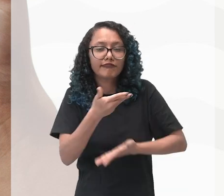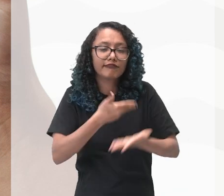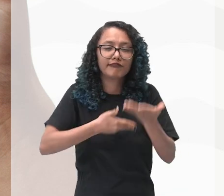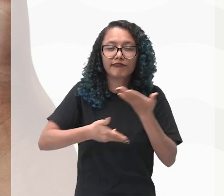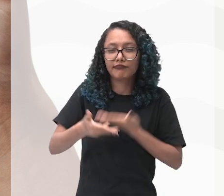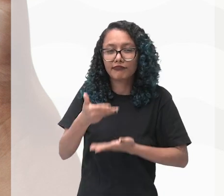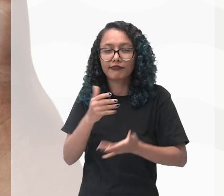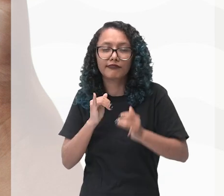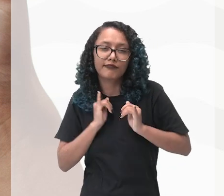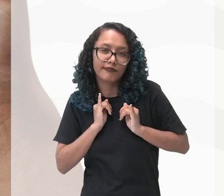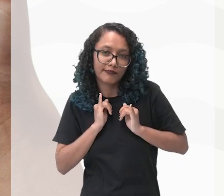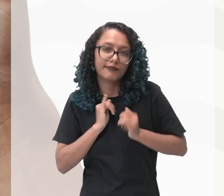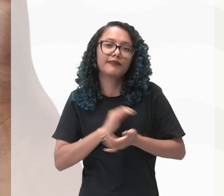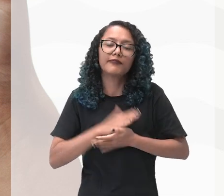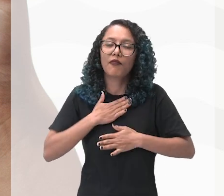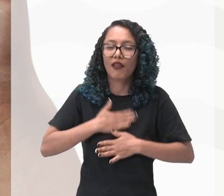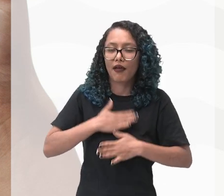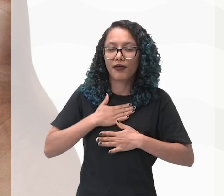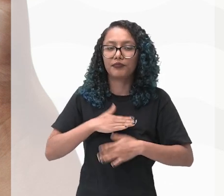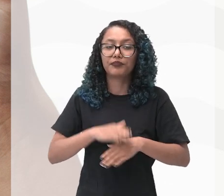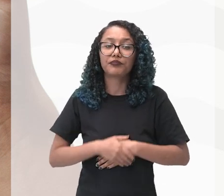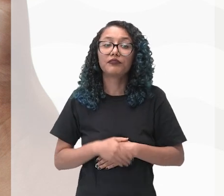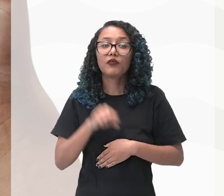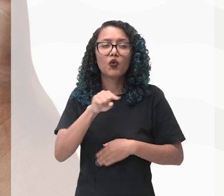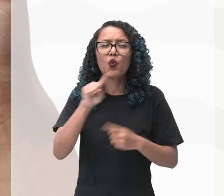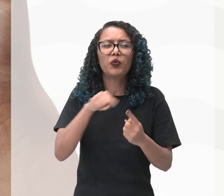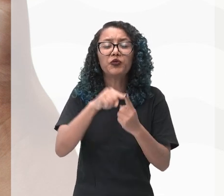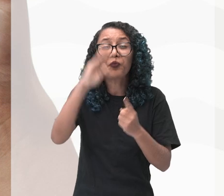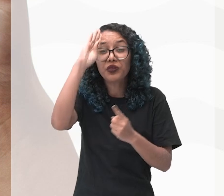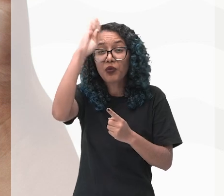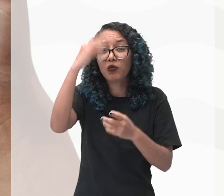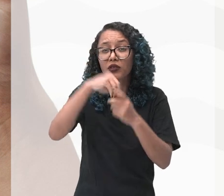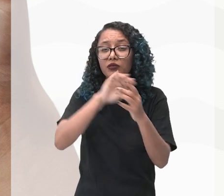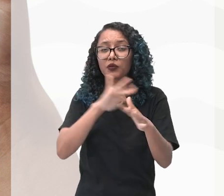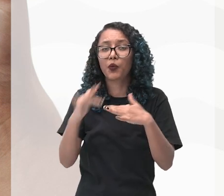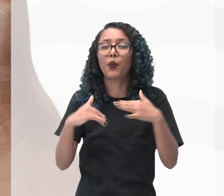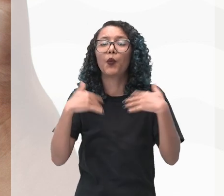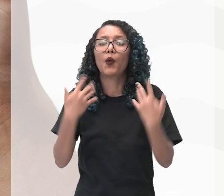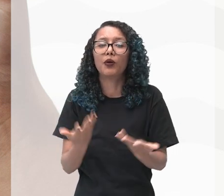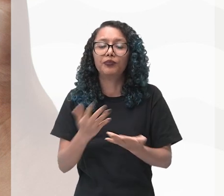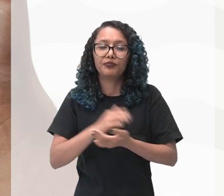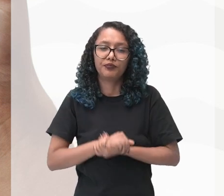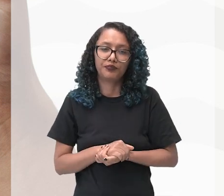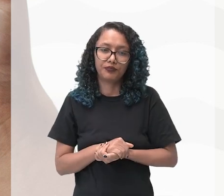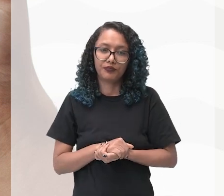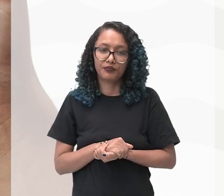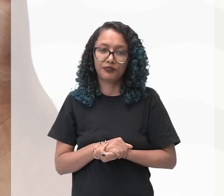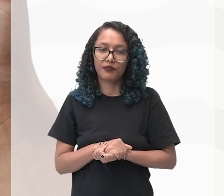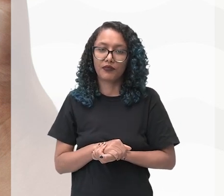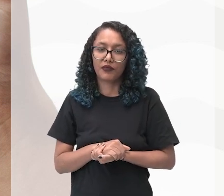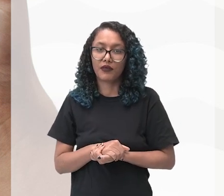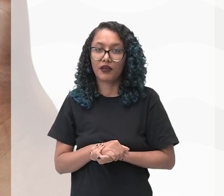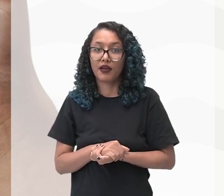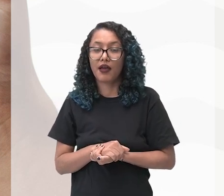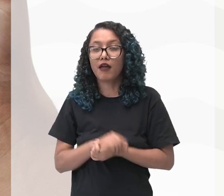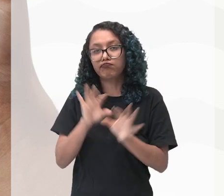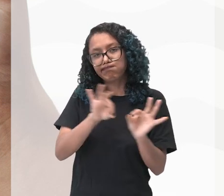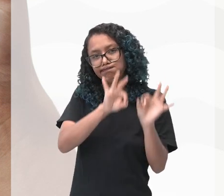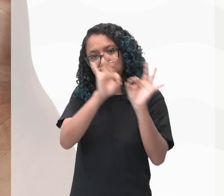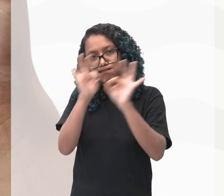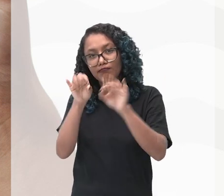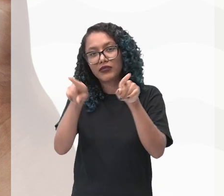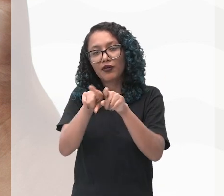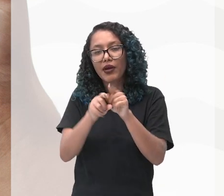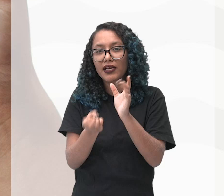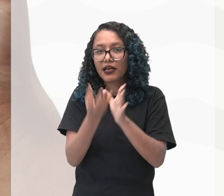diversão, relaxamento e interação lúdica entre os usuários. Nessas redes, o foco principal